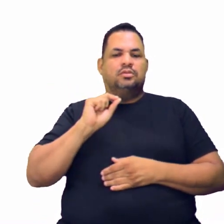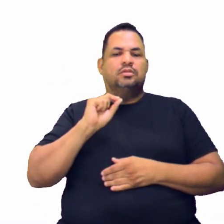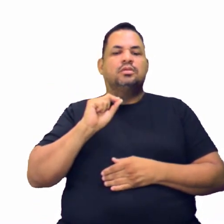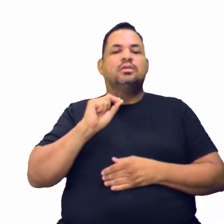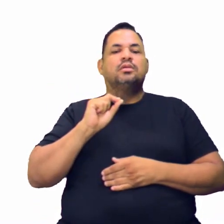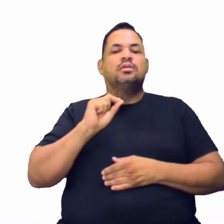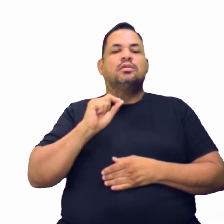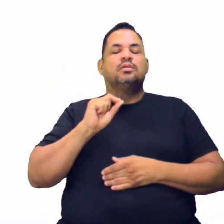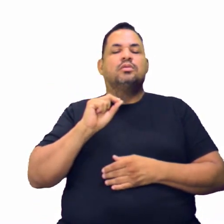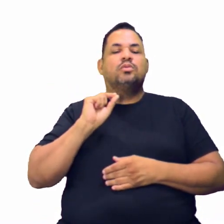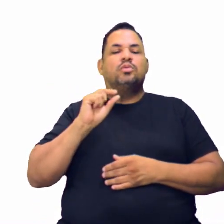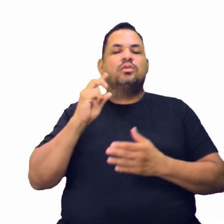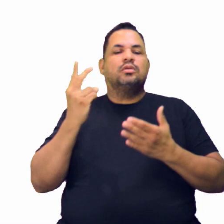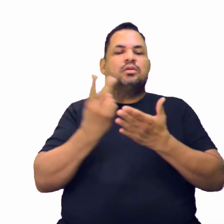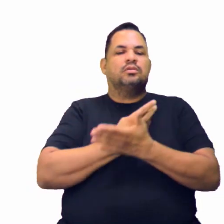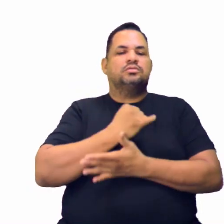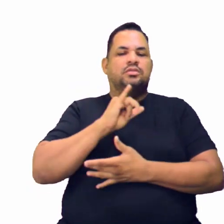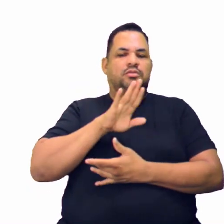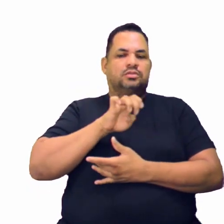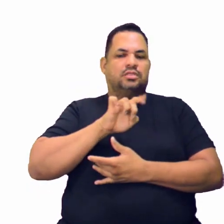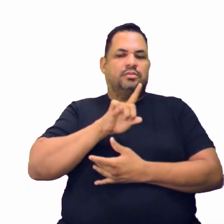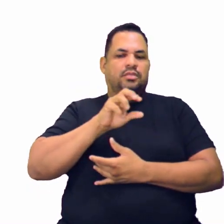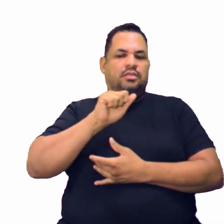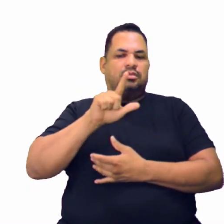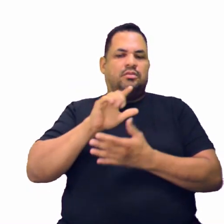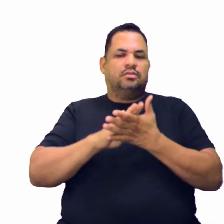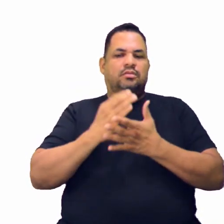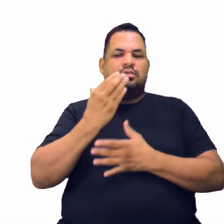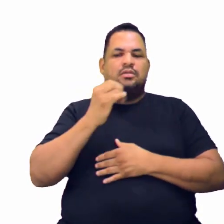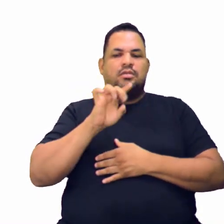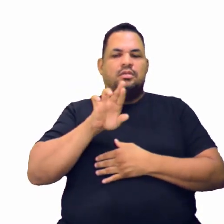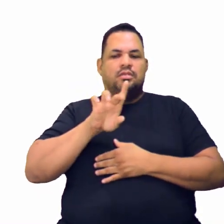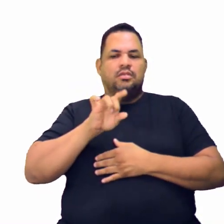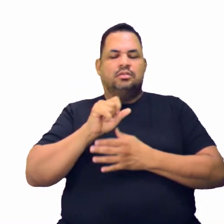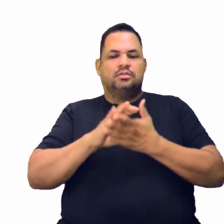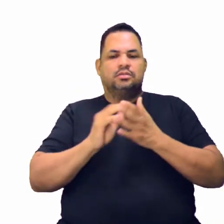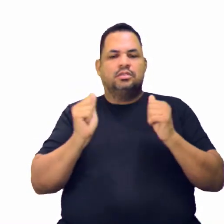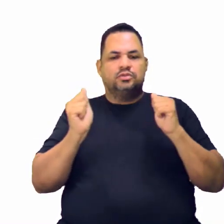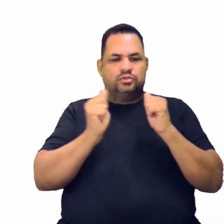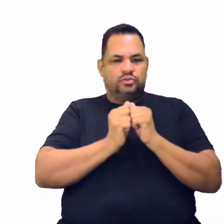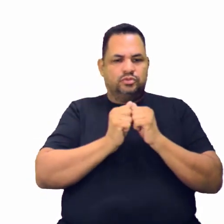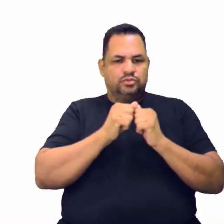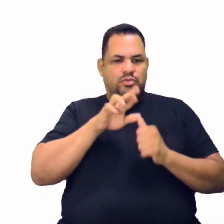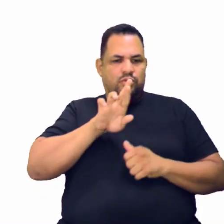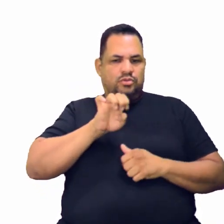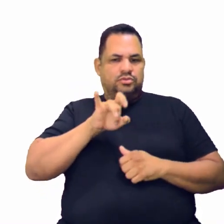vai acontecer com Isabel? E Cristiano continuará com Rosana?